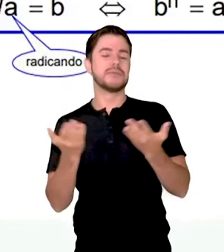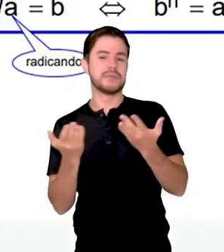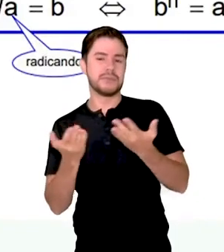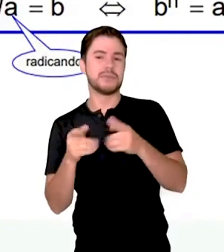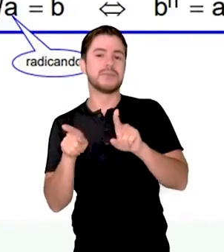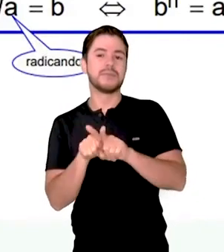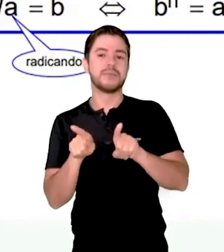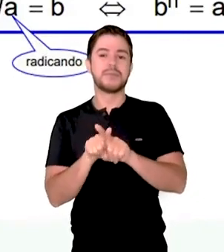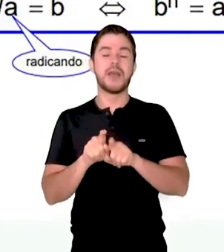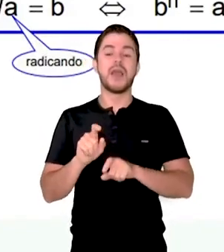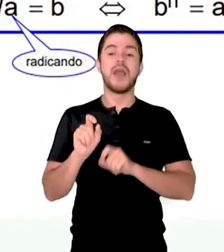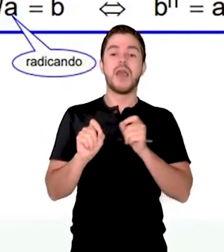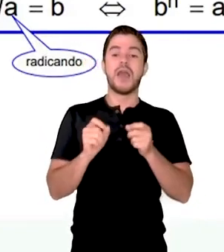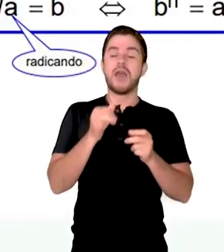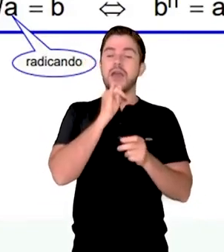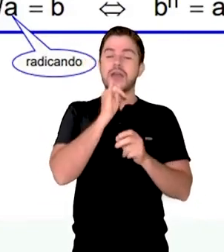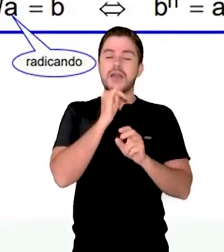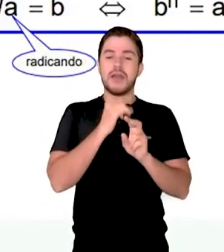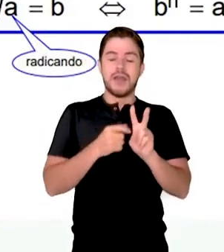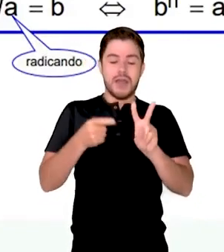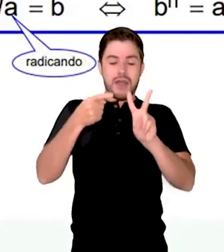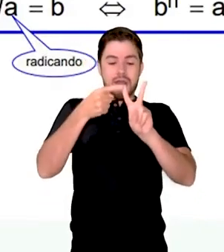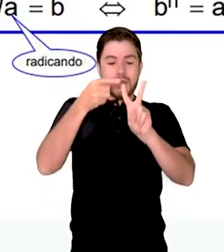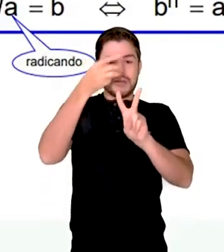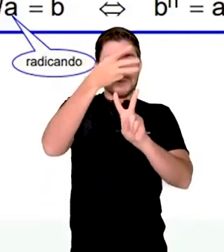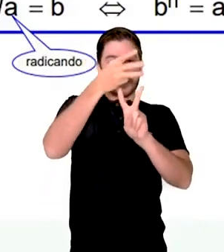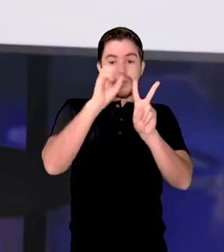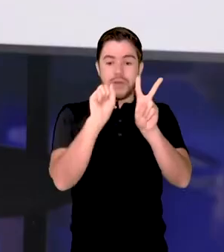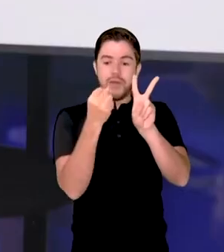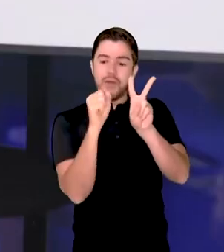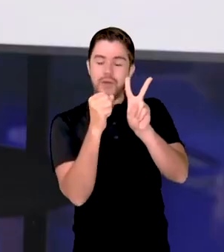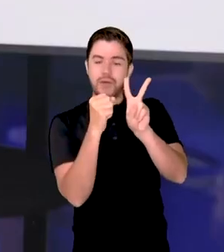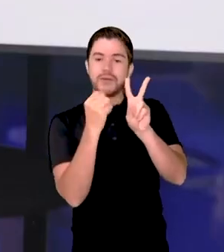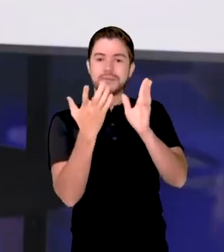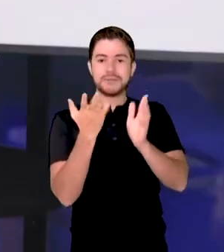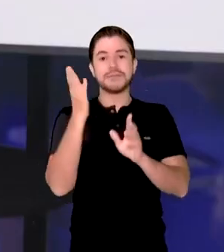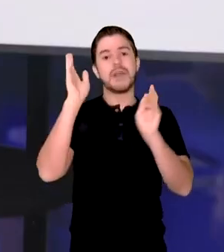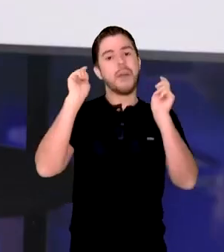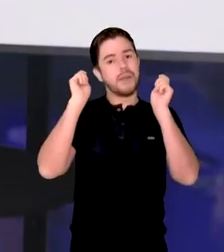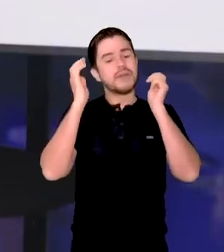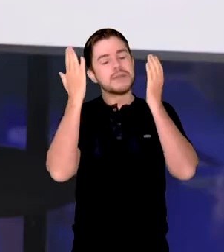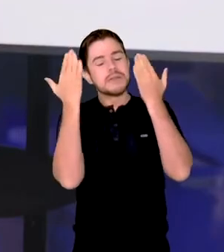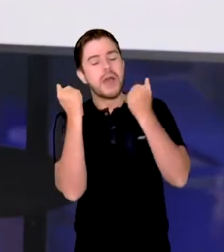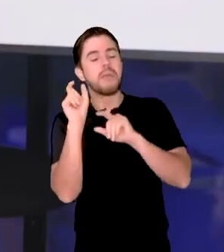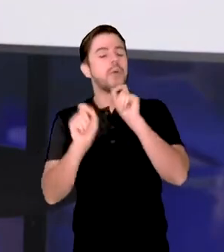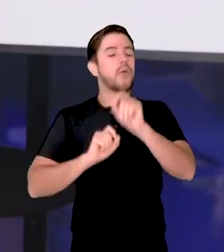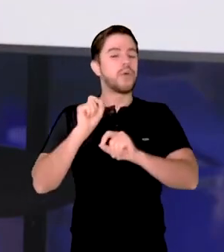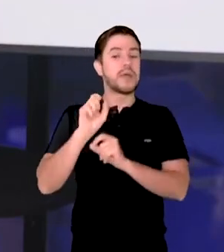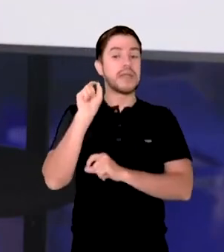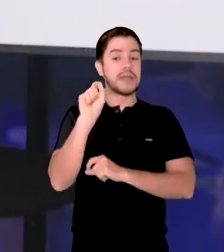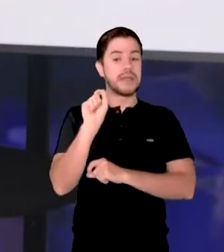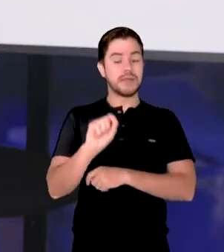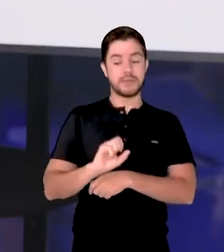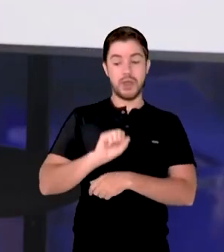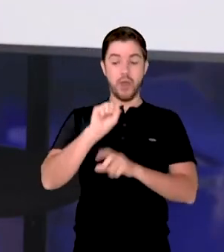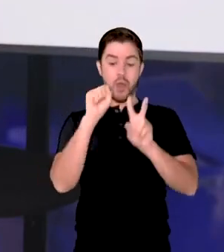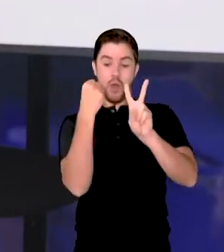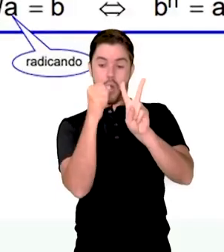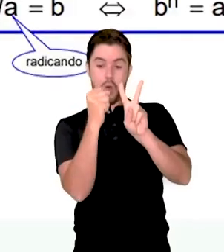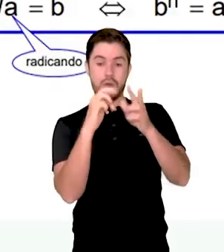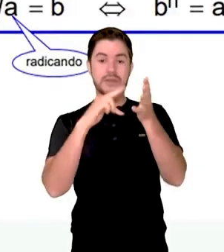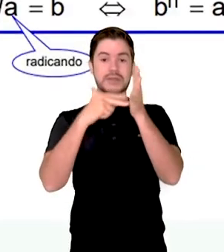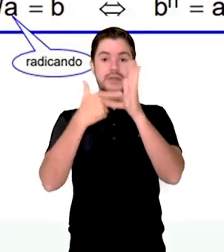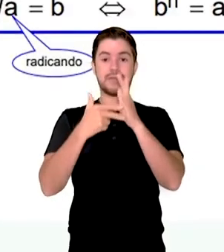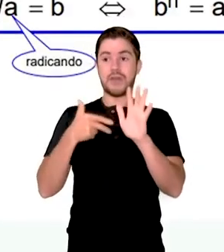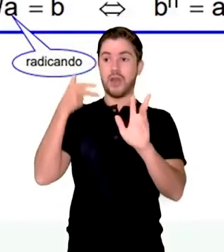falo raiz cúbica de 8 sabendo que o 8 é uma potência cúbica de 2 Tudo bem